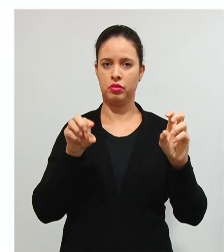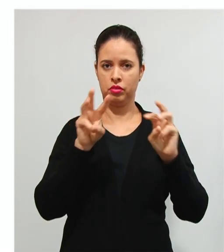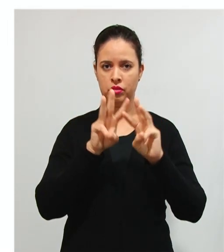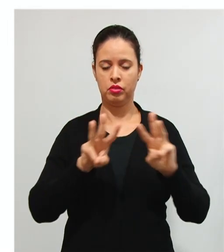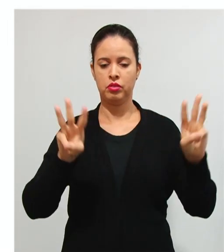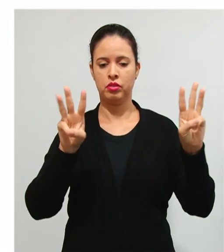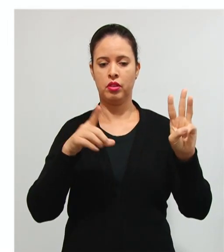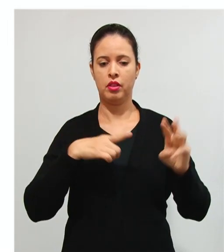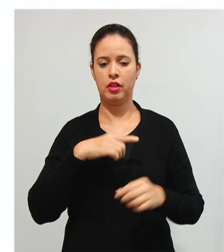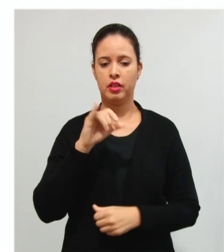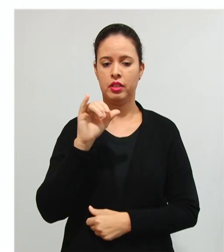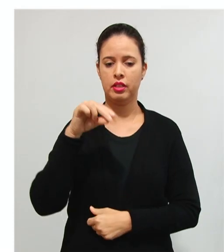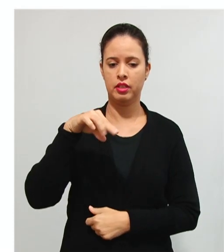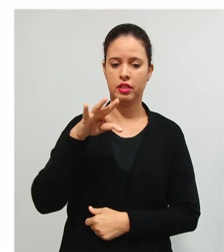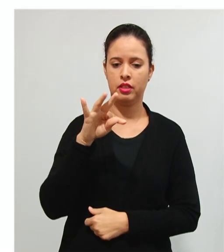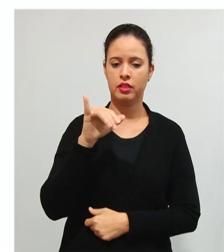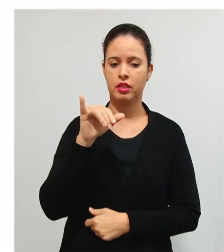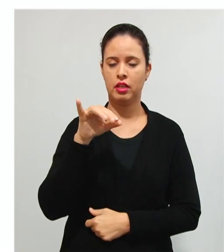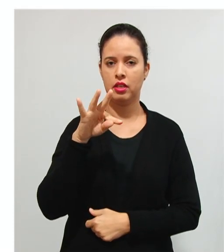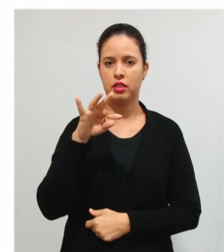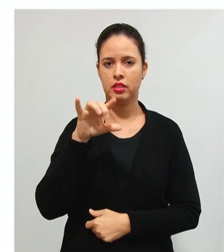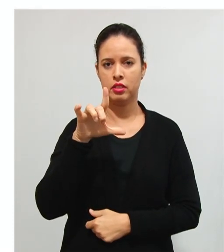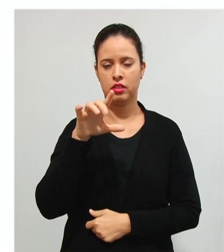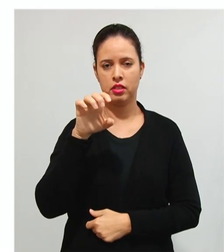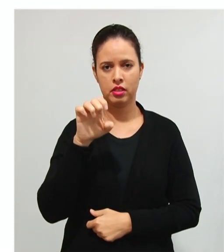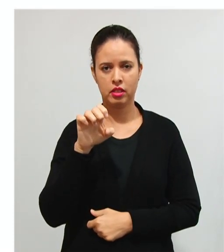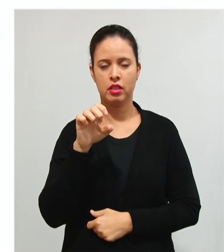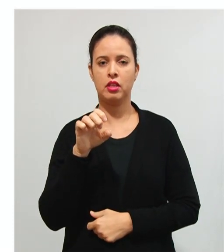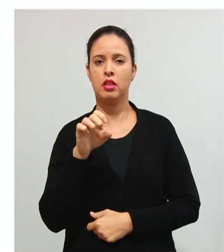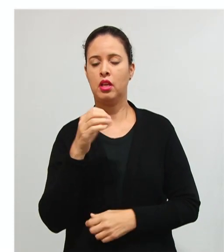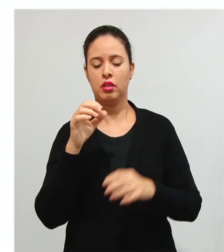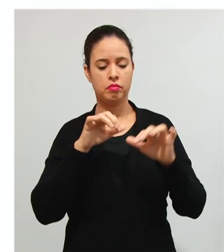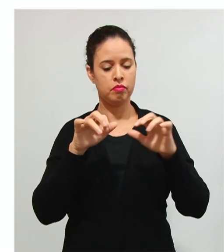em title e digito o termo. Por exemplo,